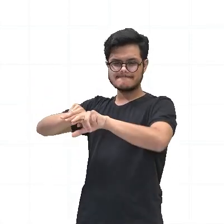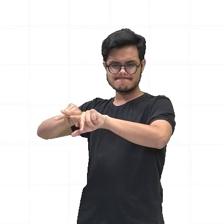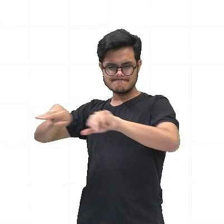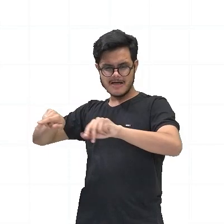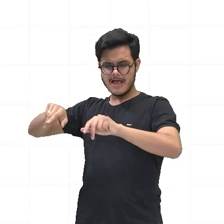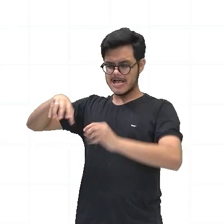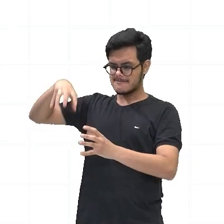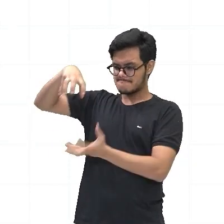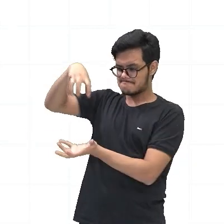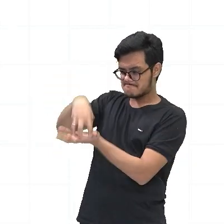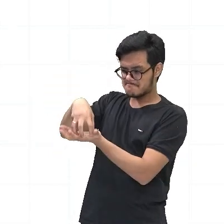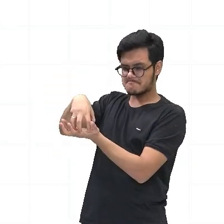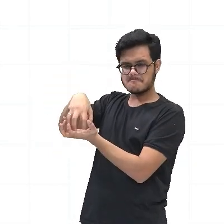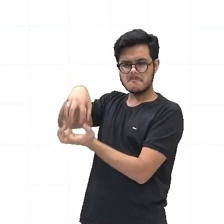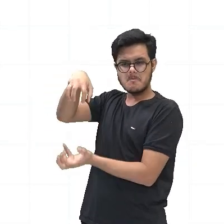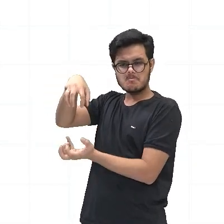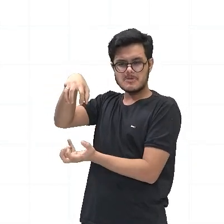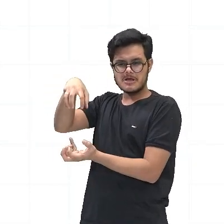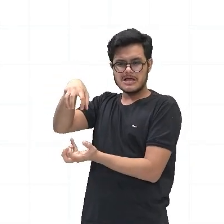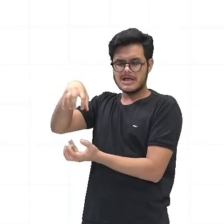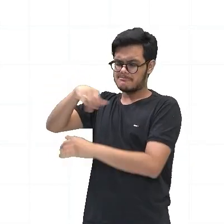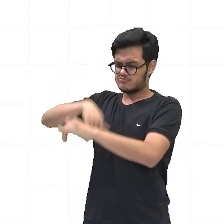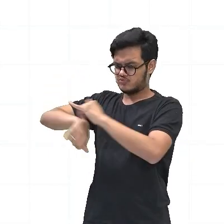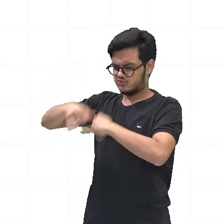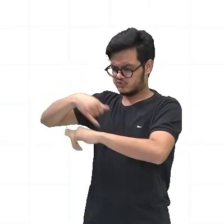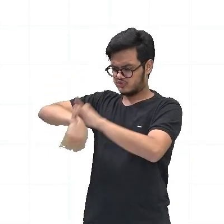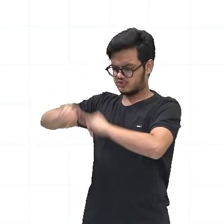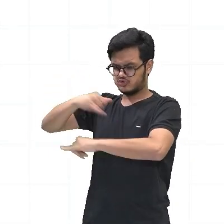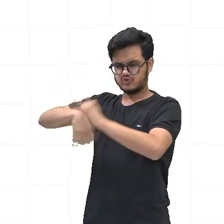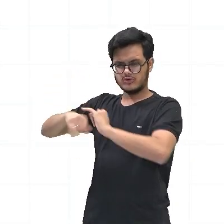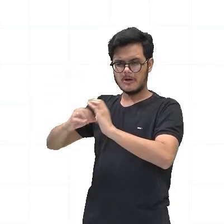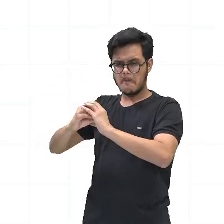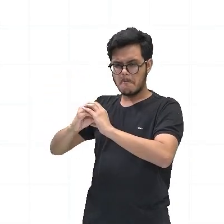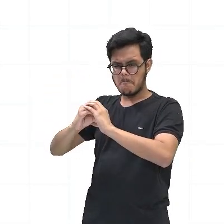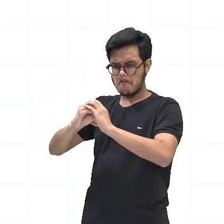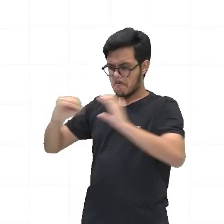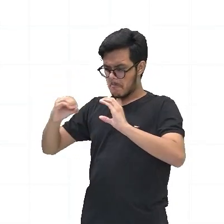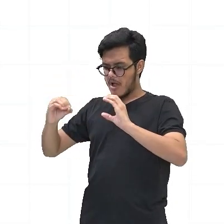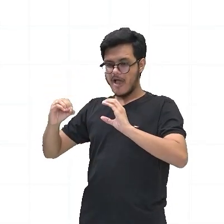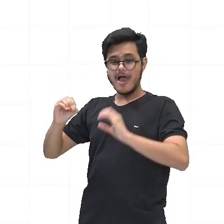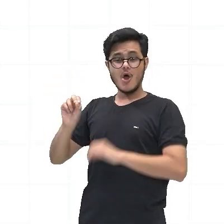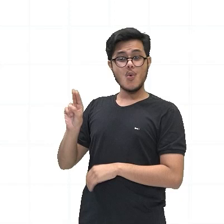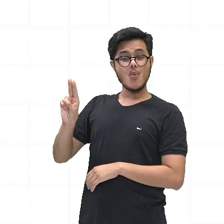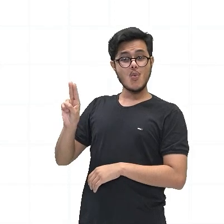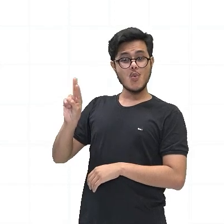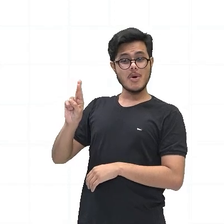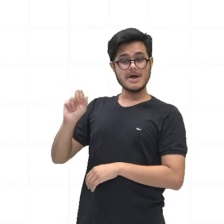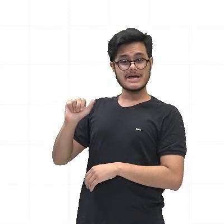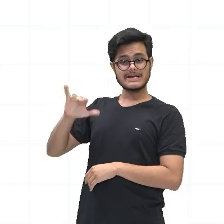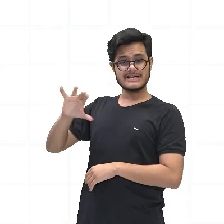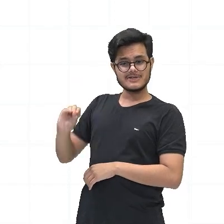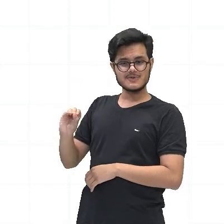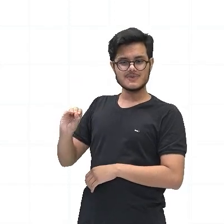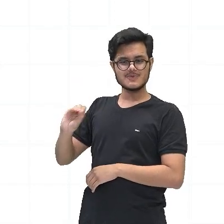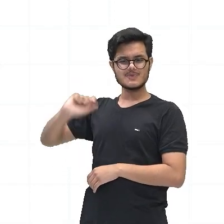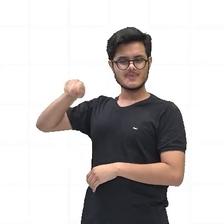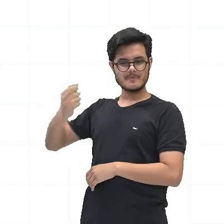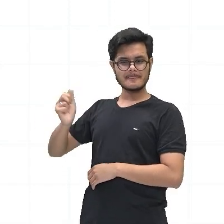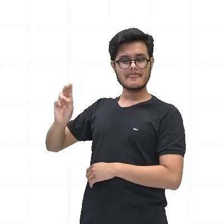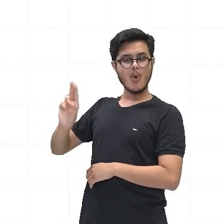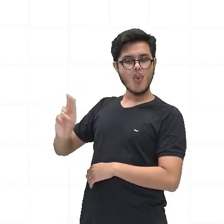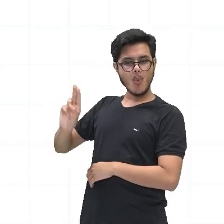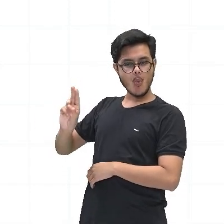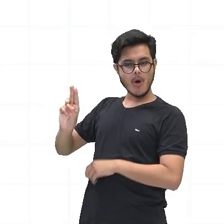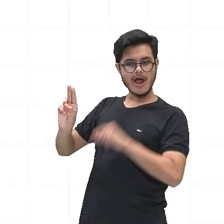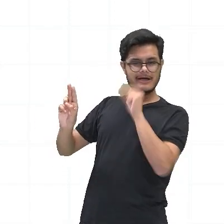caldeira ou pela fissão do material radioativo, como por exemplo o urânio. Então, A gente tem aí a presença das termoelétricas,